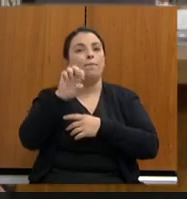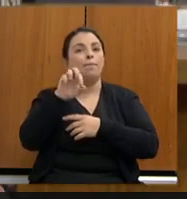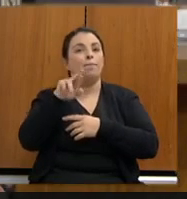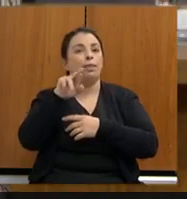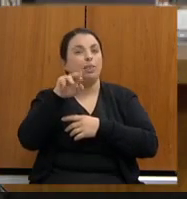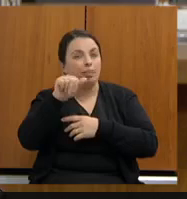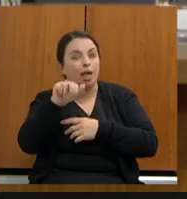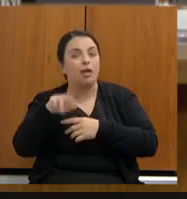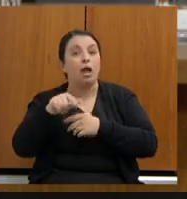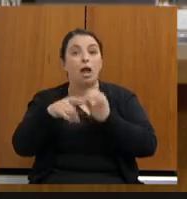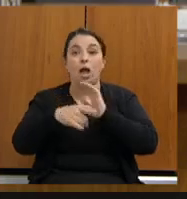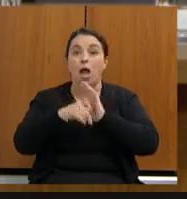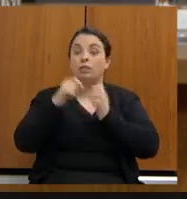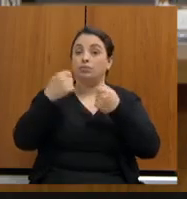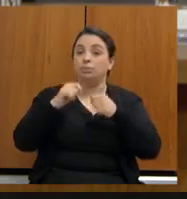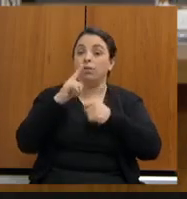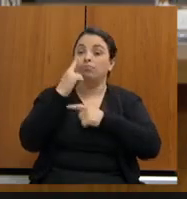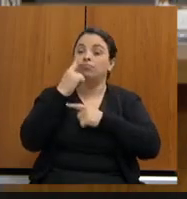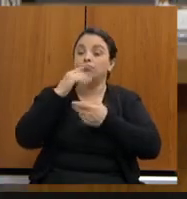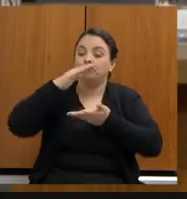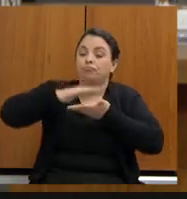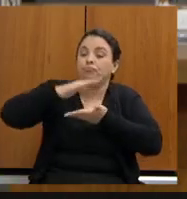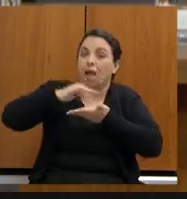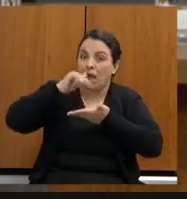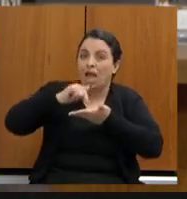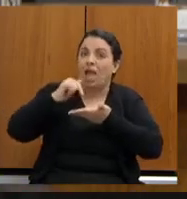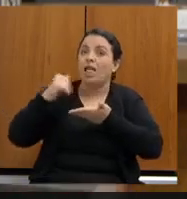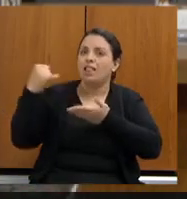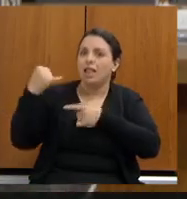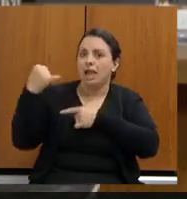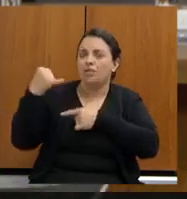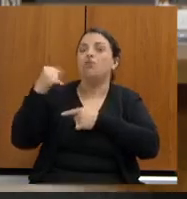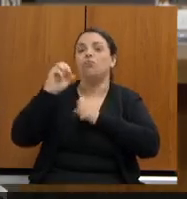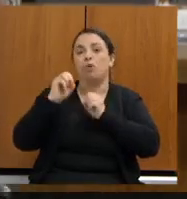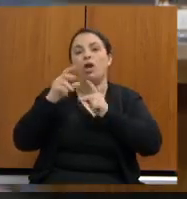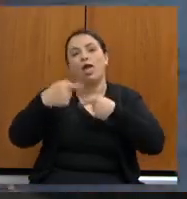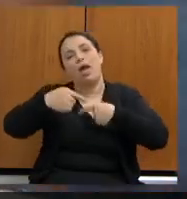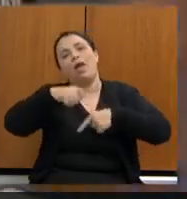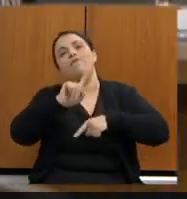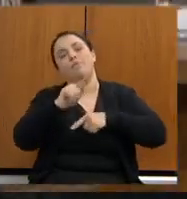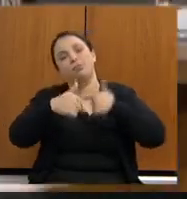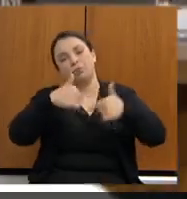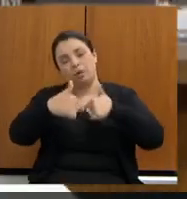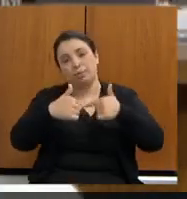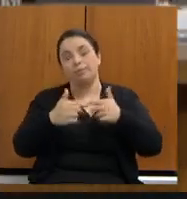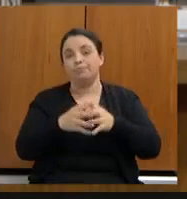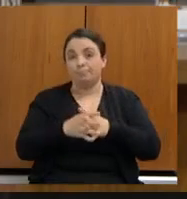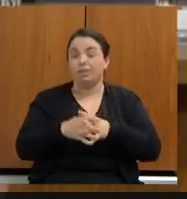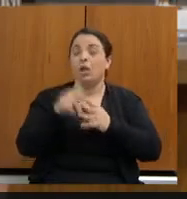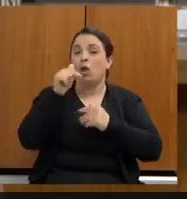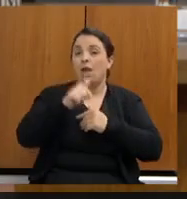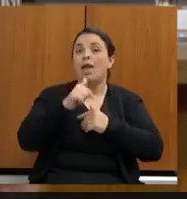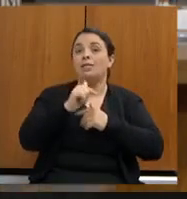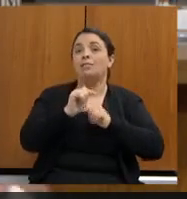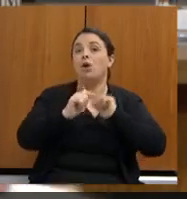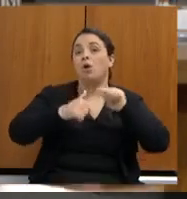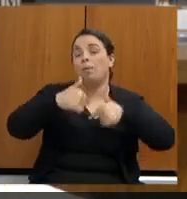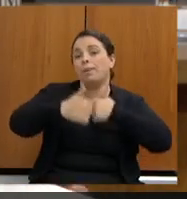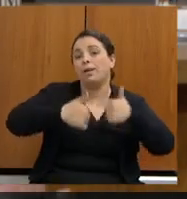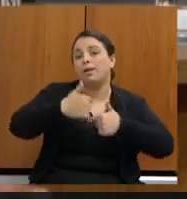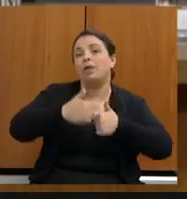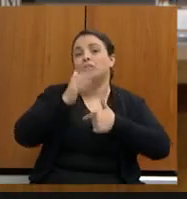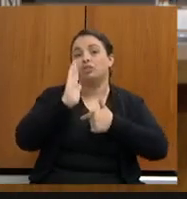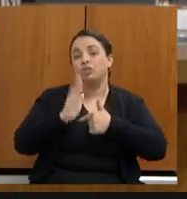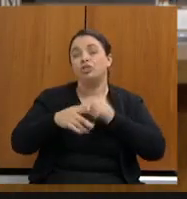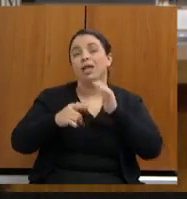após o resultado sendo negativo ele se desloca para a operação essa operação já está